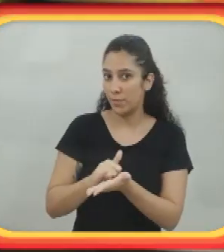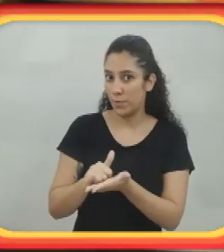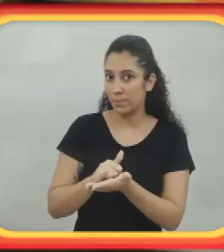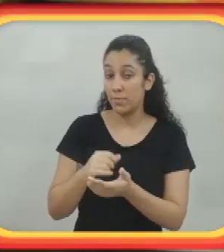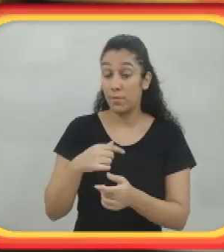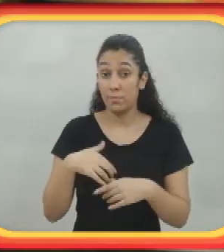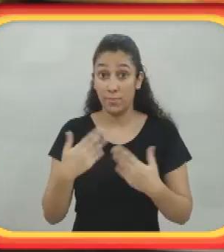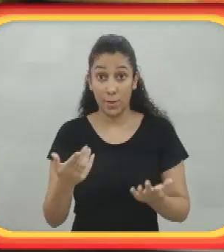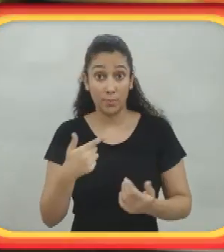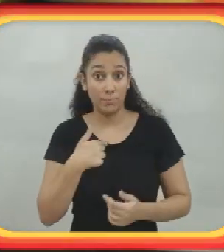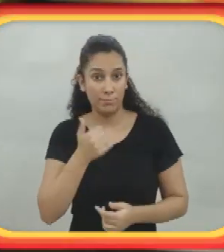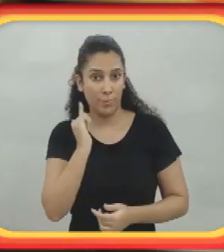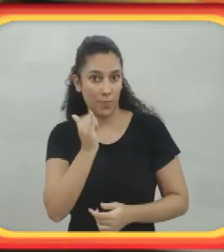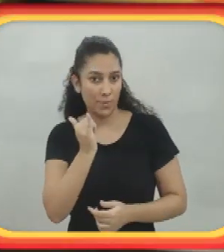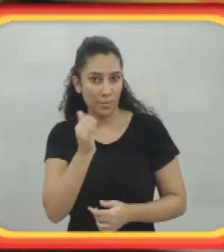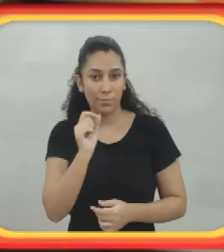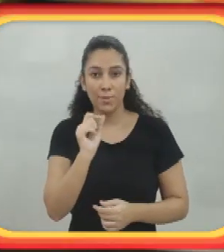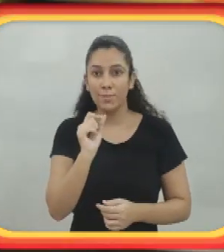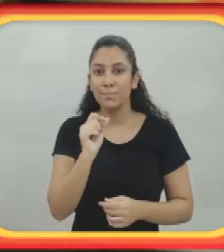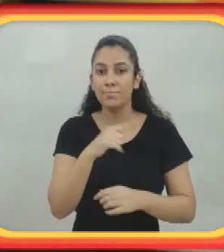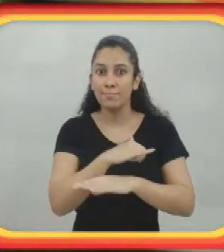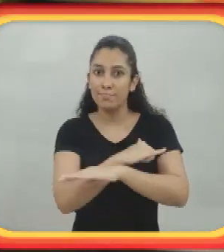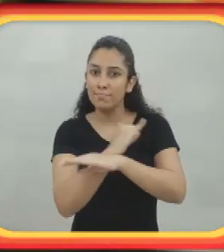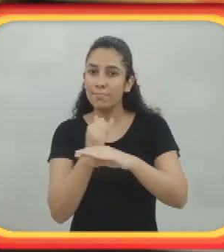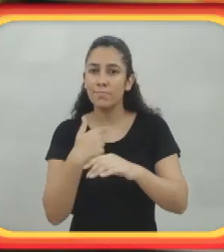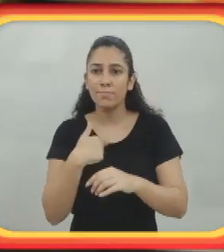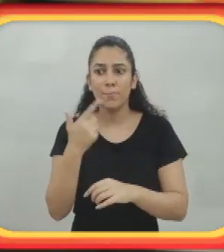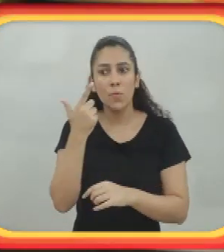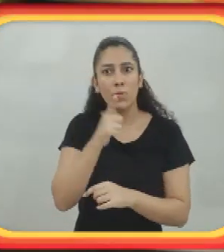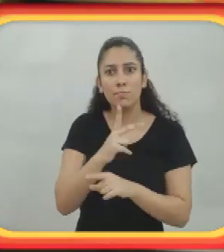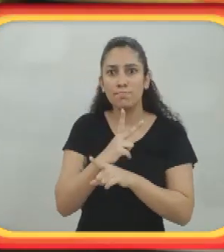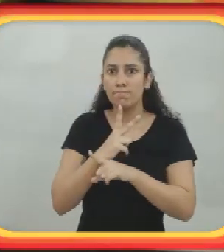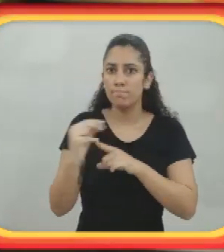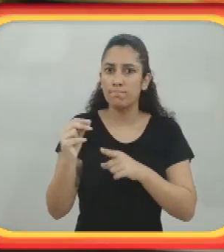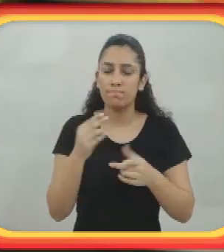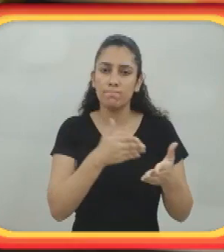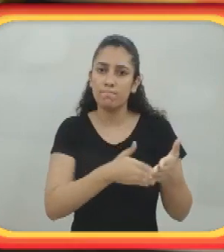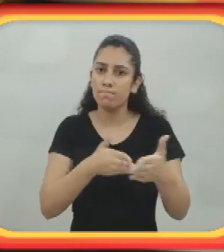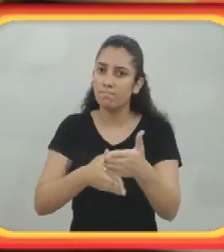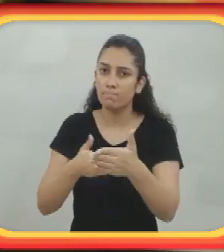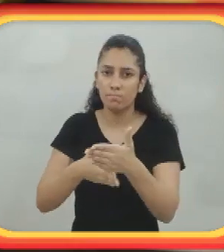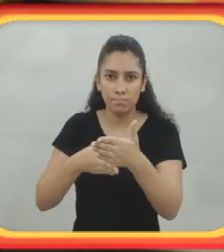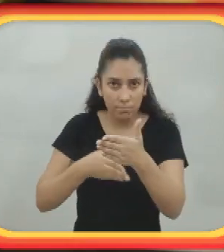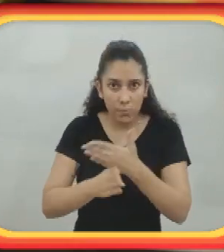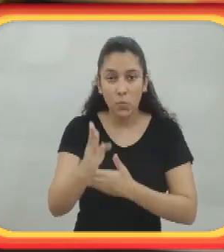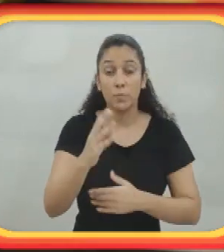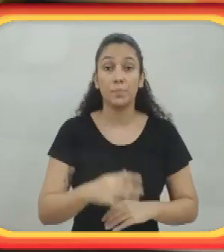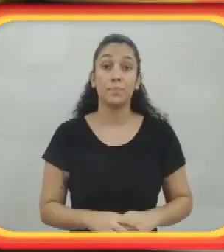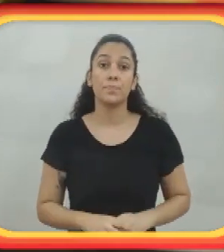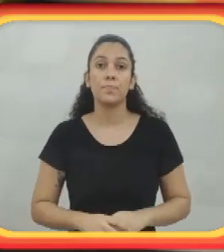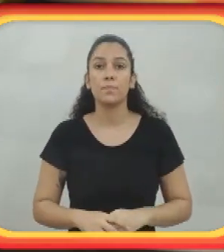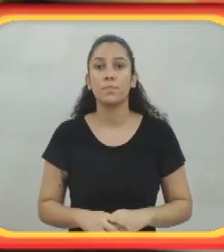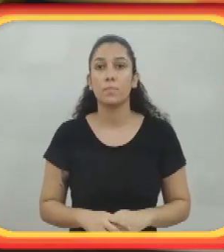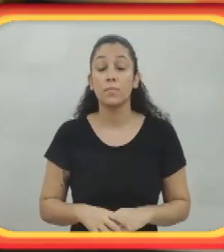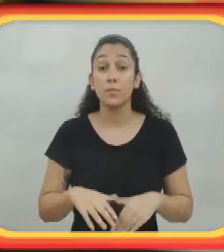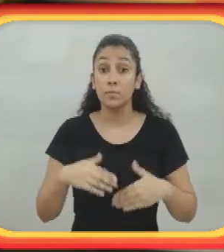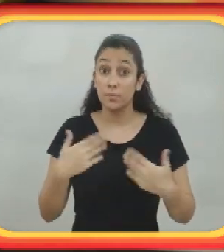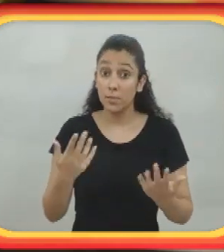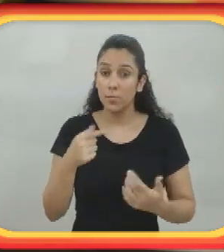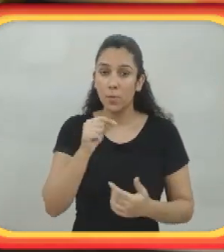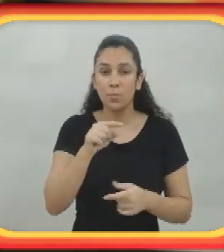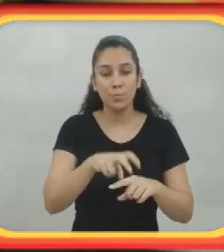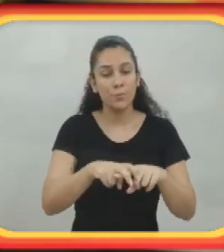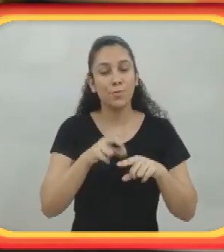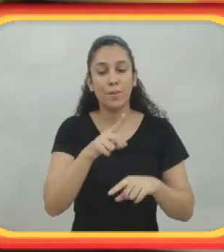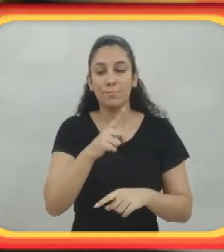Aí contava a história dessa baleia que queria romper barreiras. E eu acho